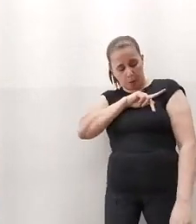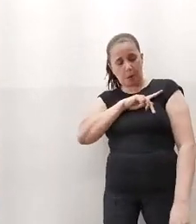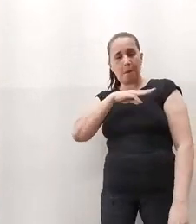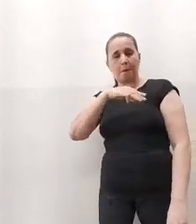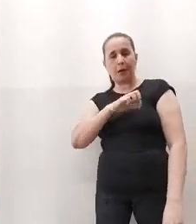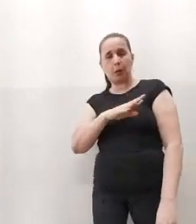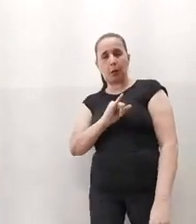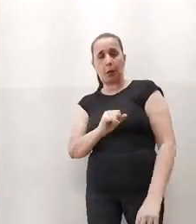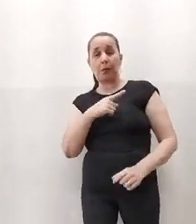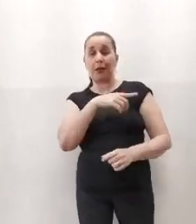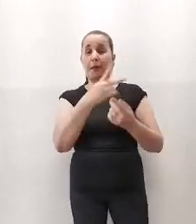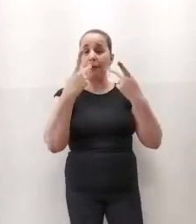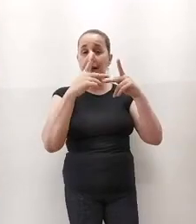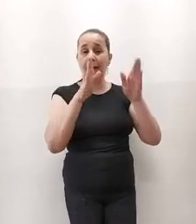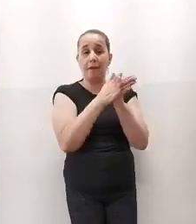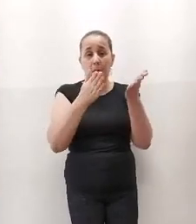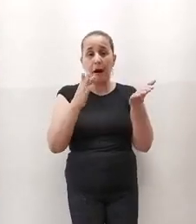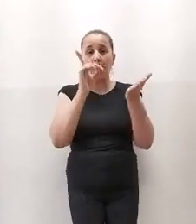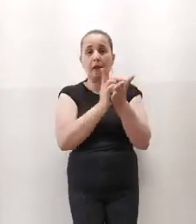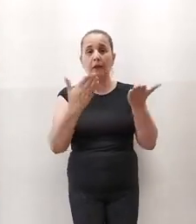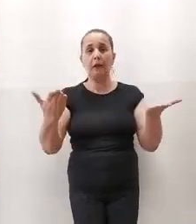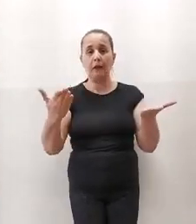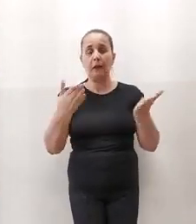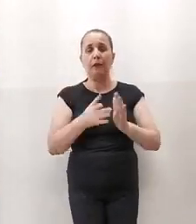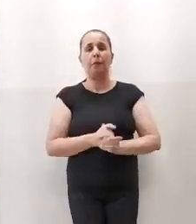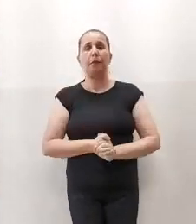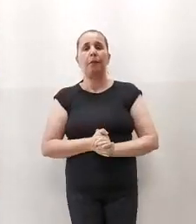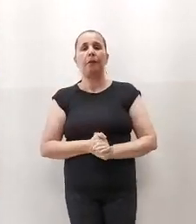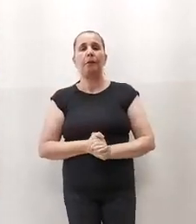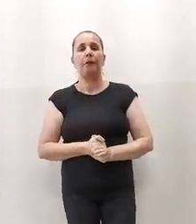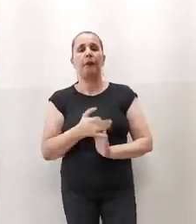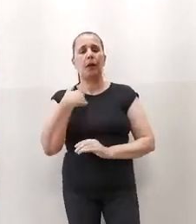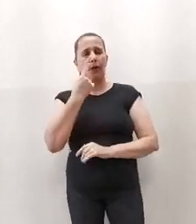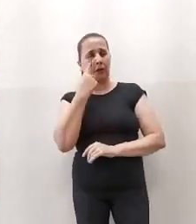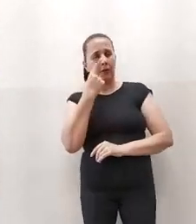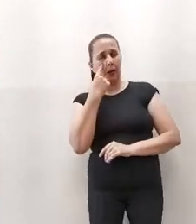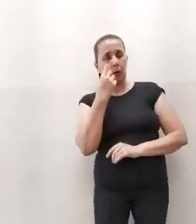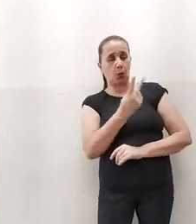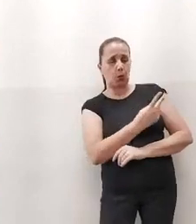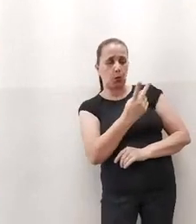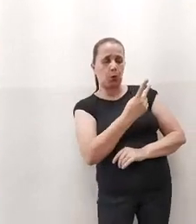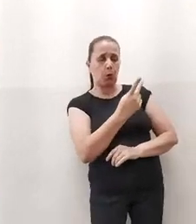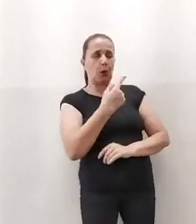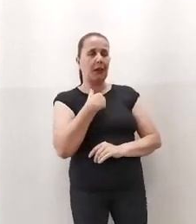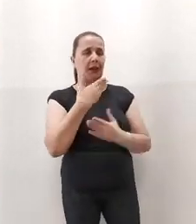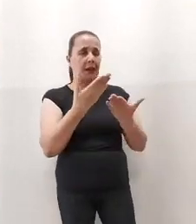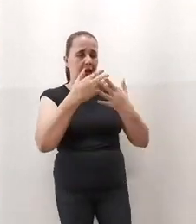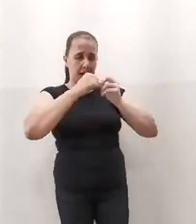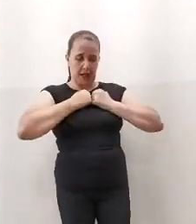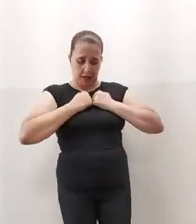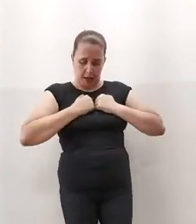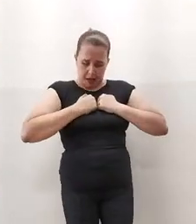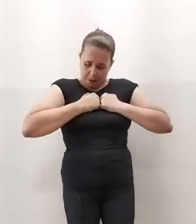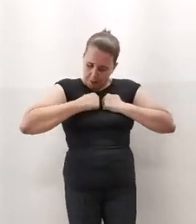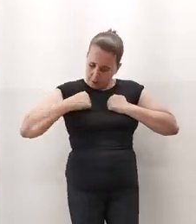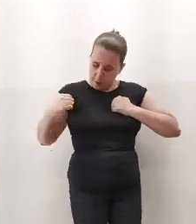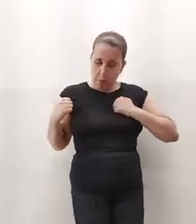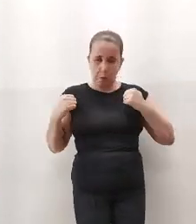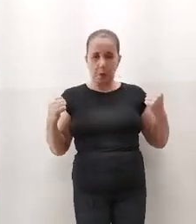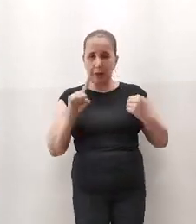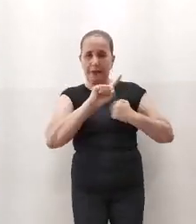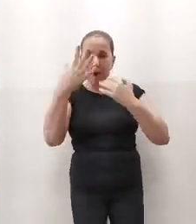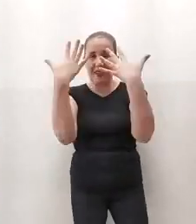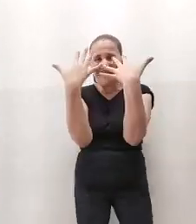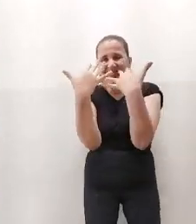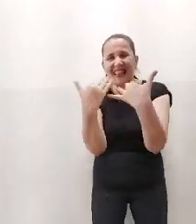palavra. Porém, ouvindo isso, os apóstolos Barnabé e Paulo, rasgando suas vestes, não